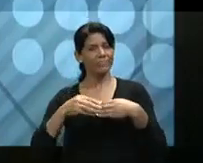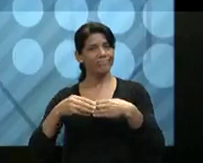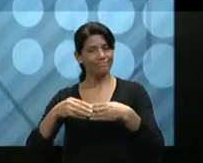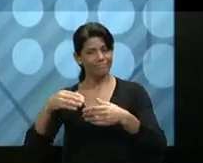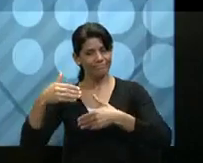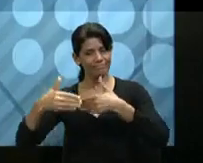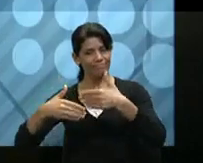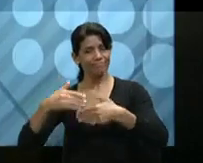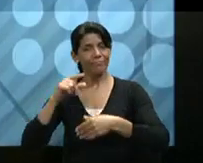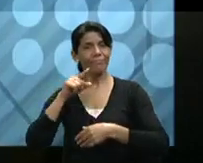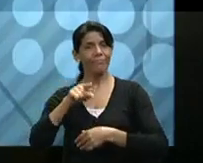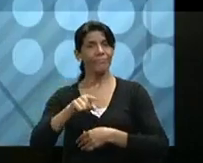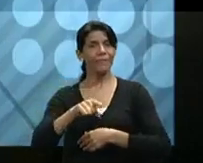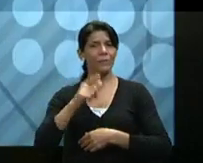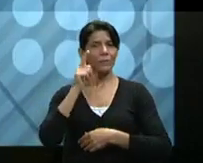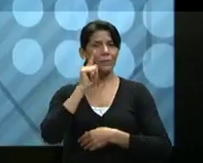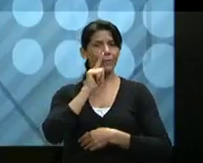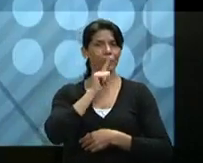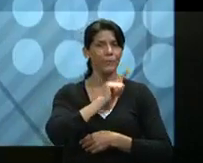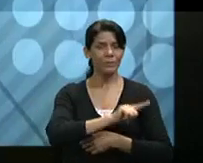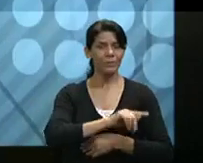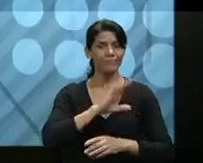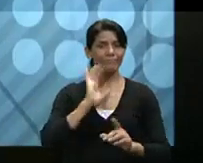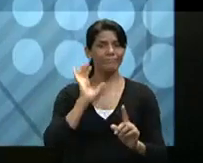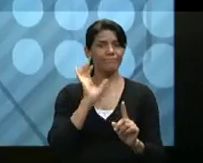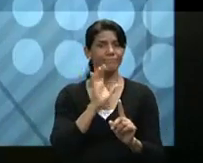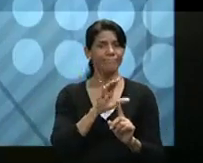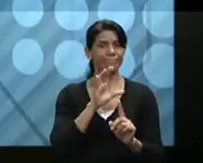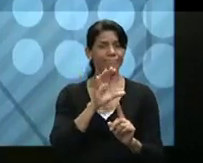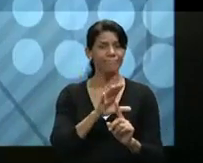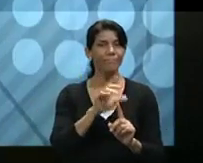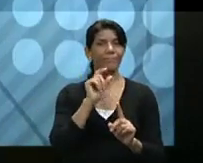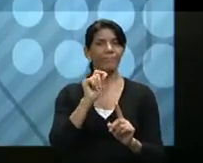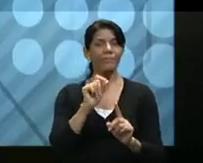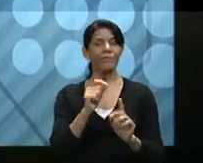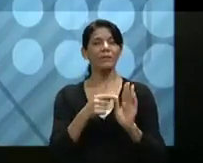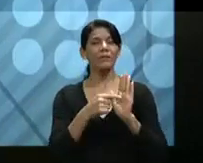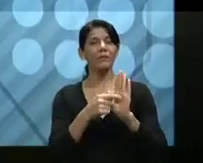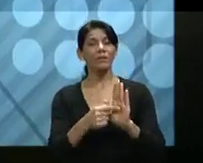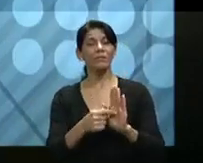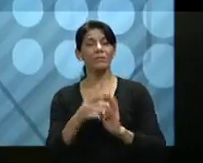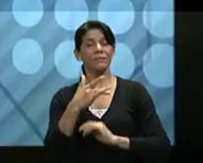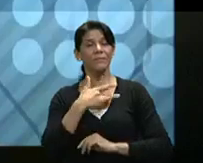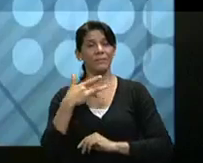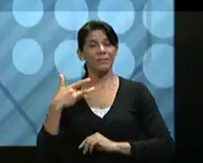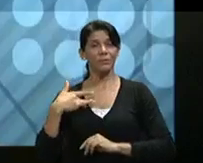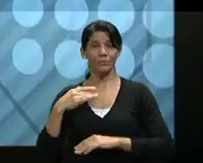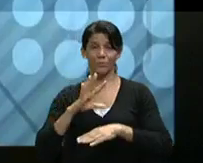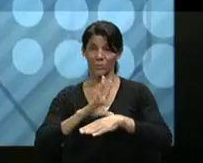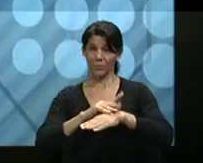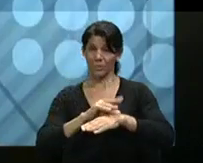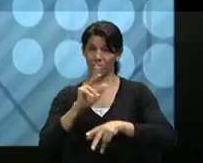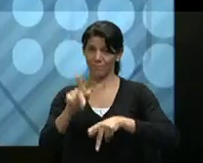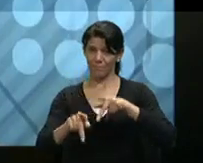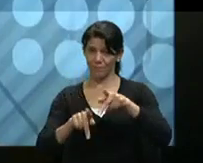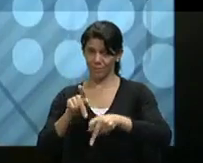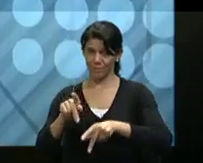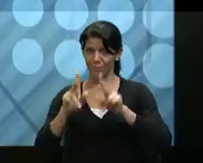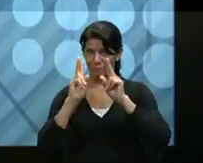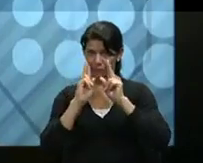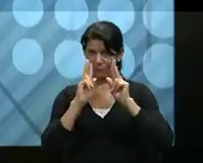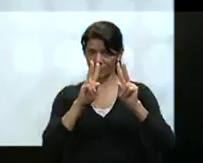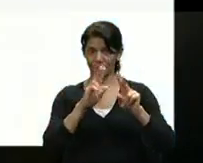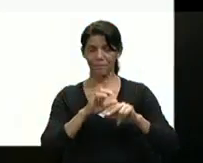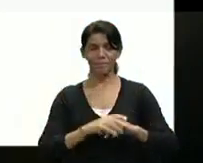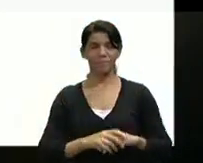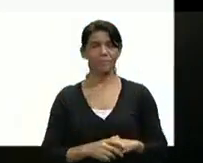direcionamento para as condições que vão influenciar nos indicadores de saúde e doença da população. Então, vamos para o quadro.